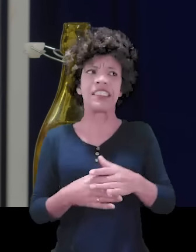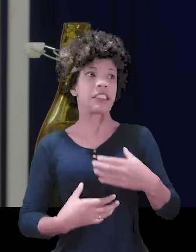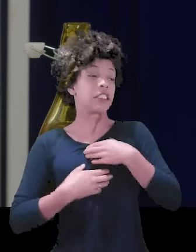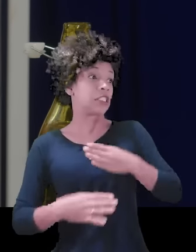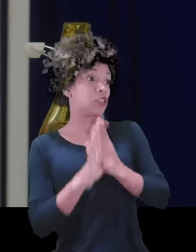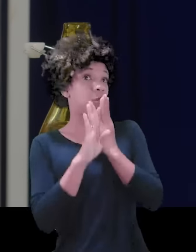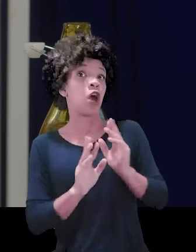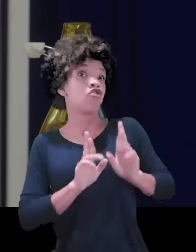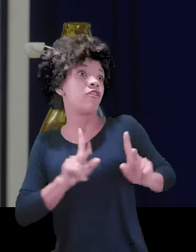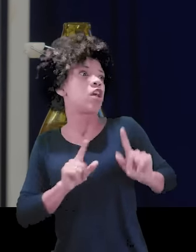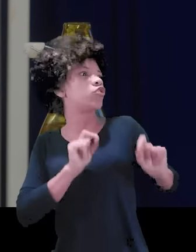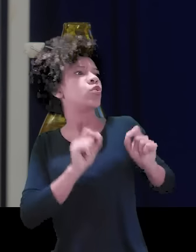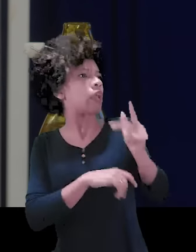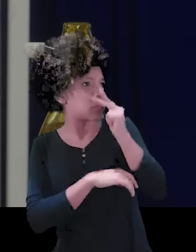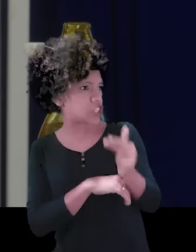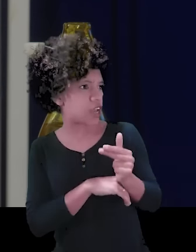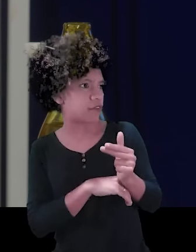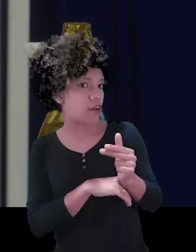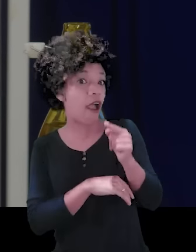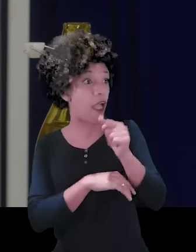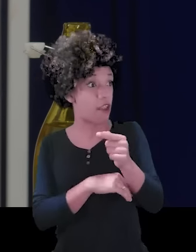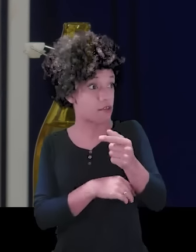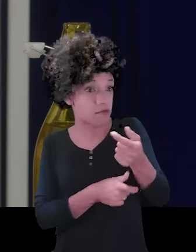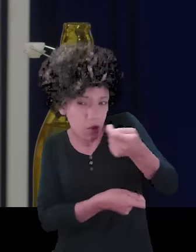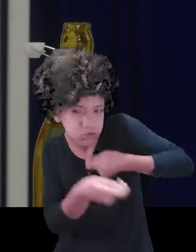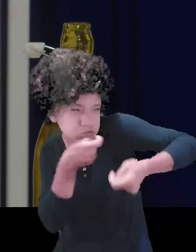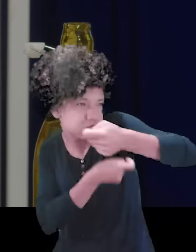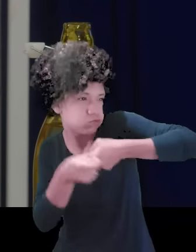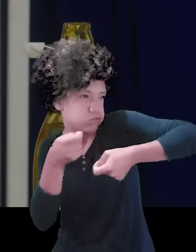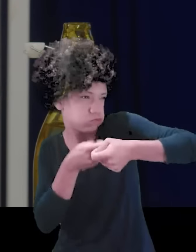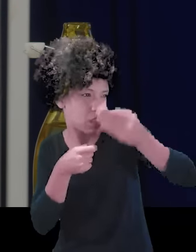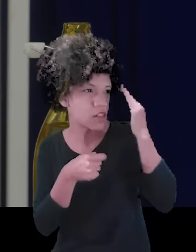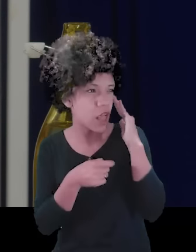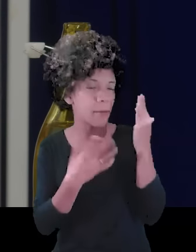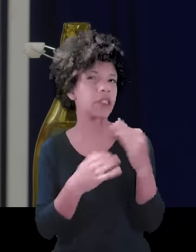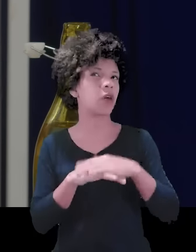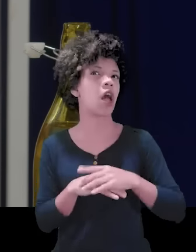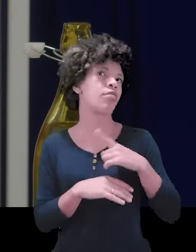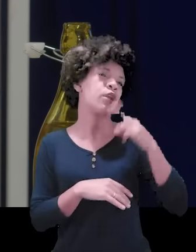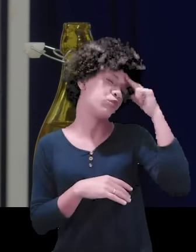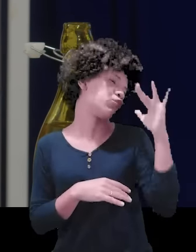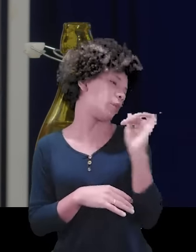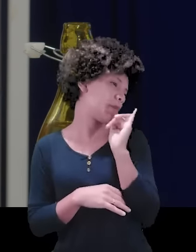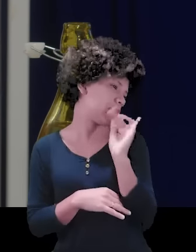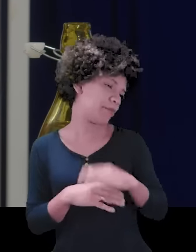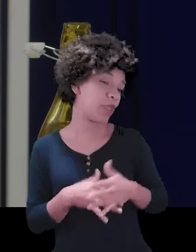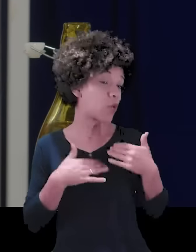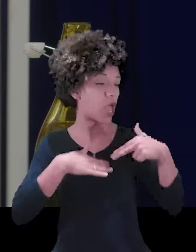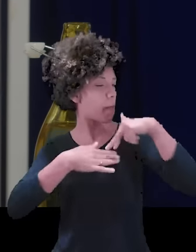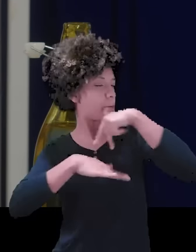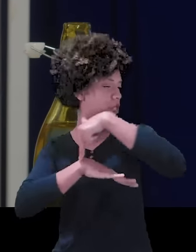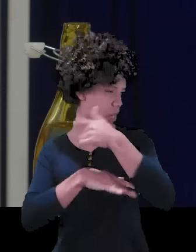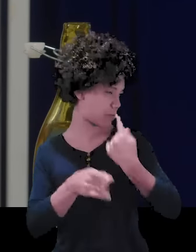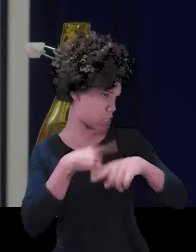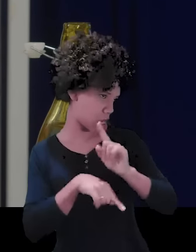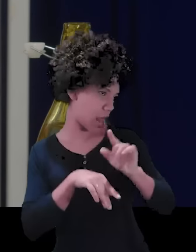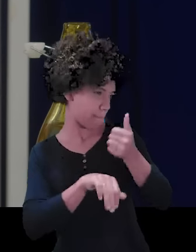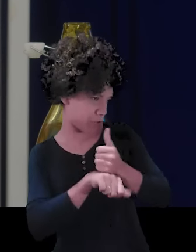diferente do que ela achava é isso tráfico sabe então eu tenho um sonho por exemplo Quero ser modelo